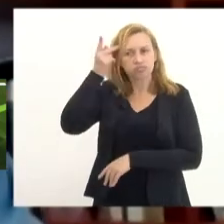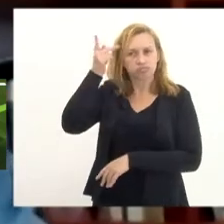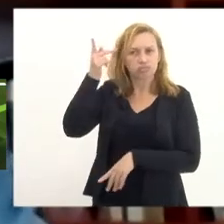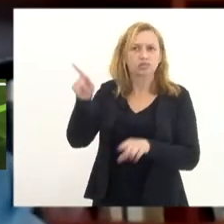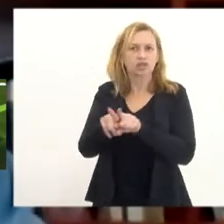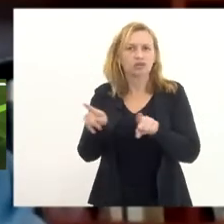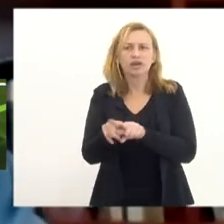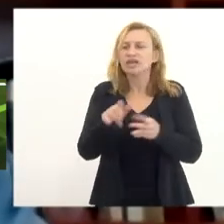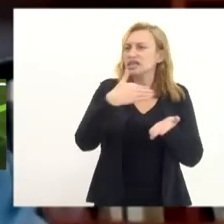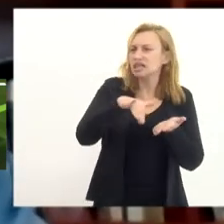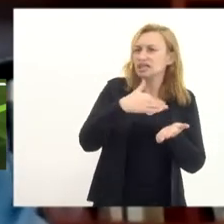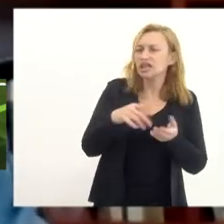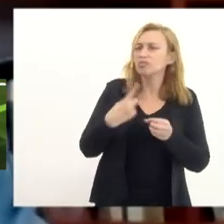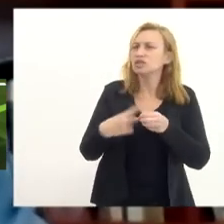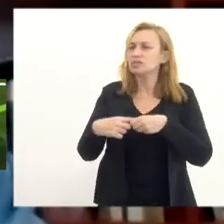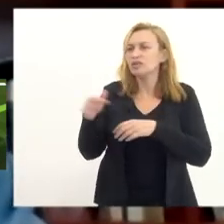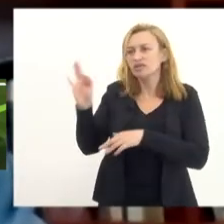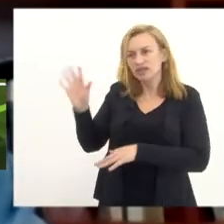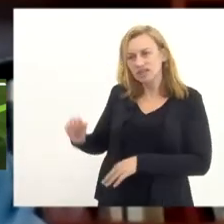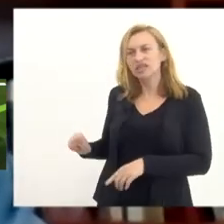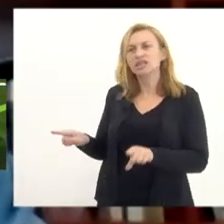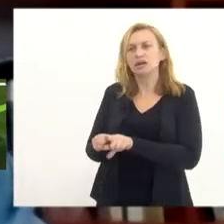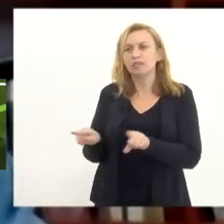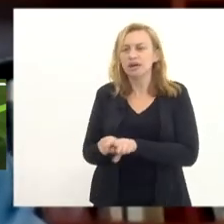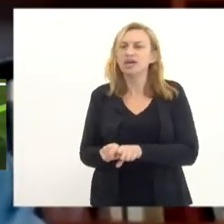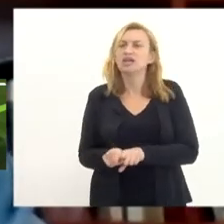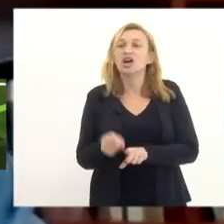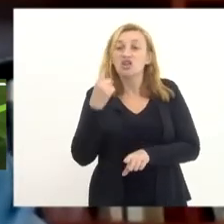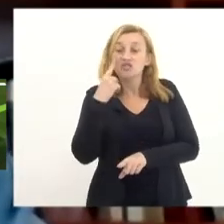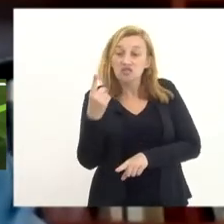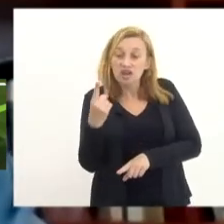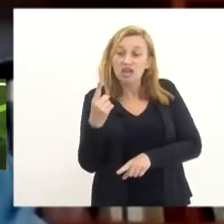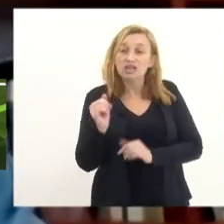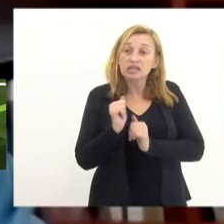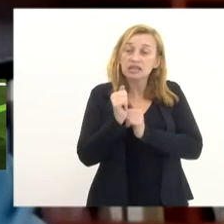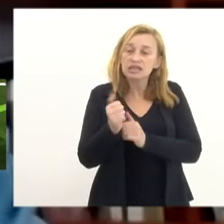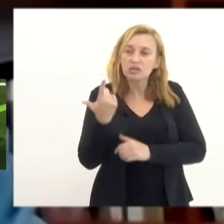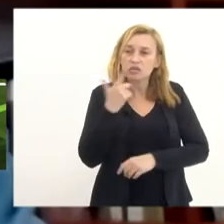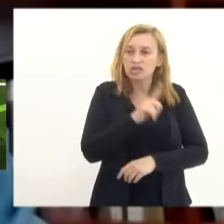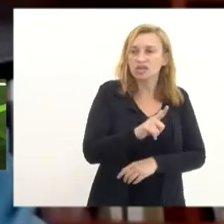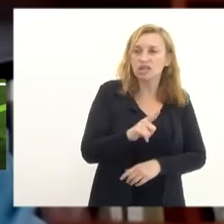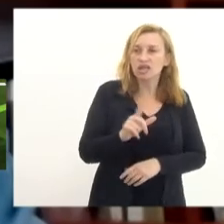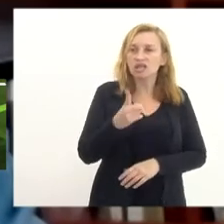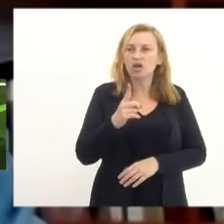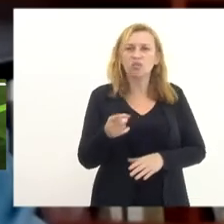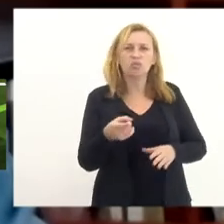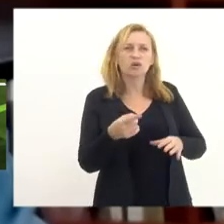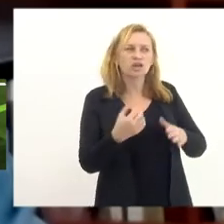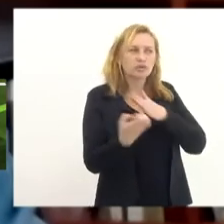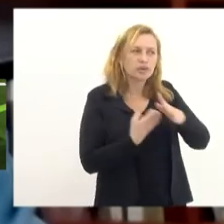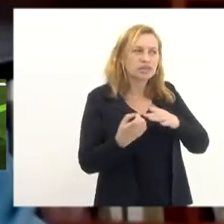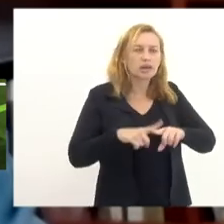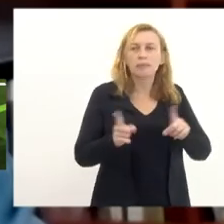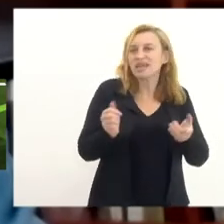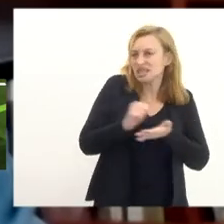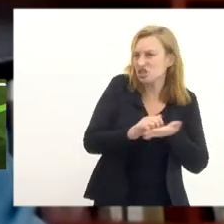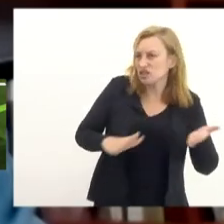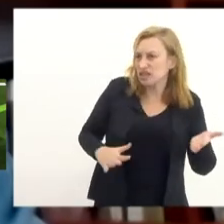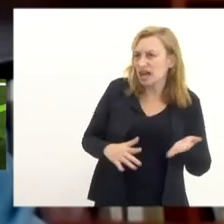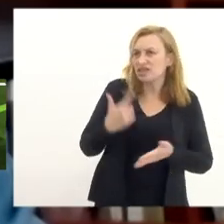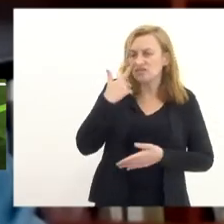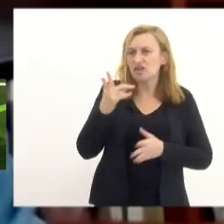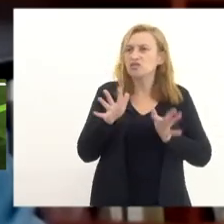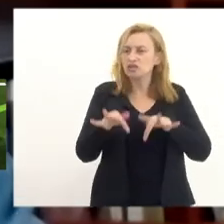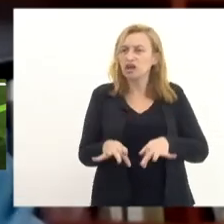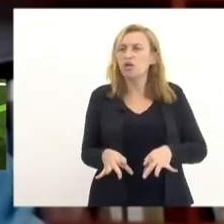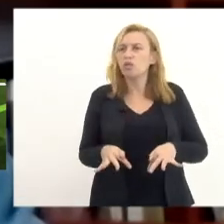que a Secretaria Municipal de Fazenda via tentar conseguir, né? não por empresa, mas por atividade. A gente tem os quinais que